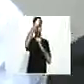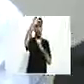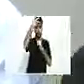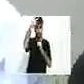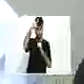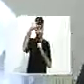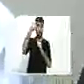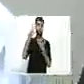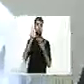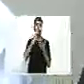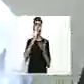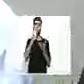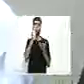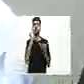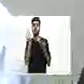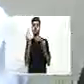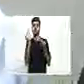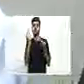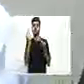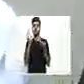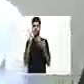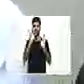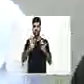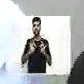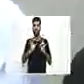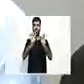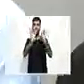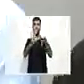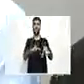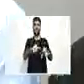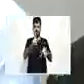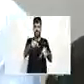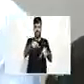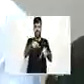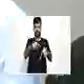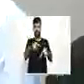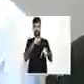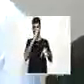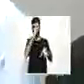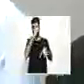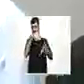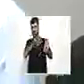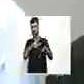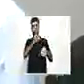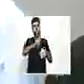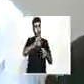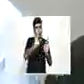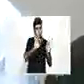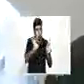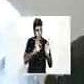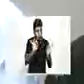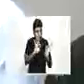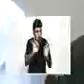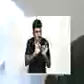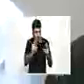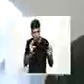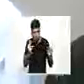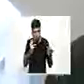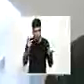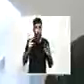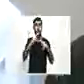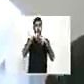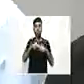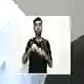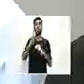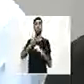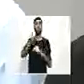estão vamos dizer uma palavra bem Popular assim sucateados que não tem mais uso condição de uso